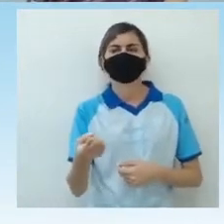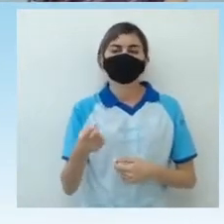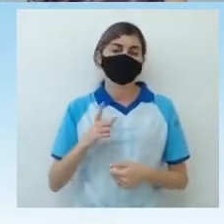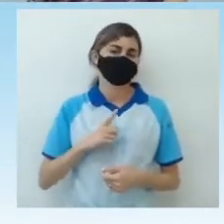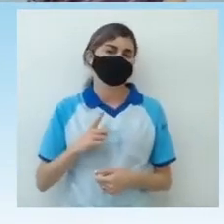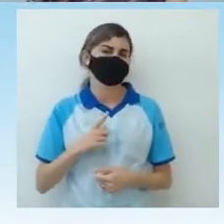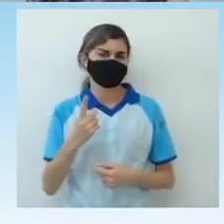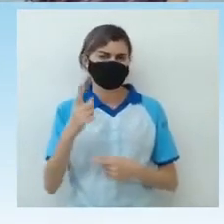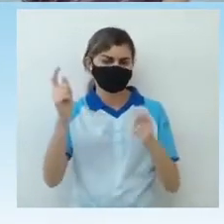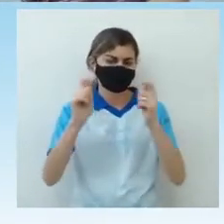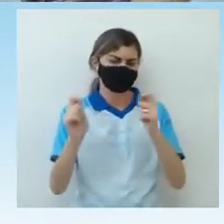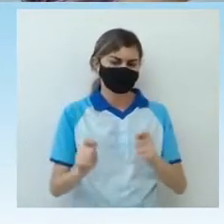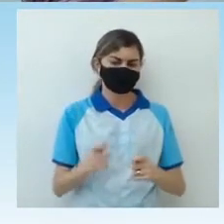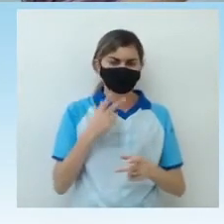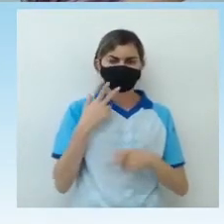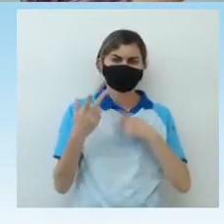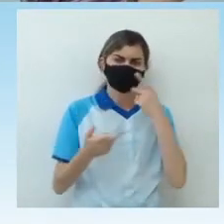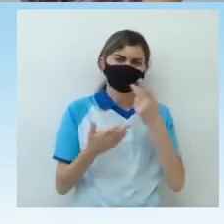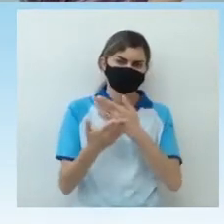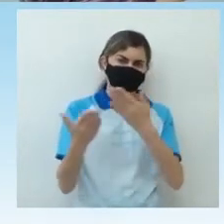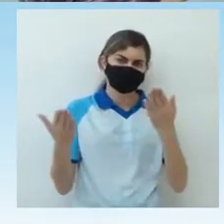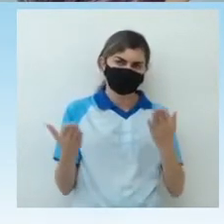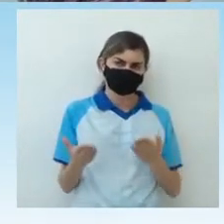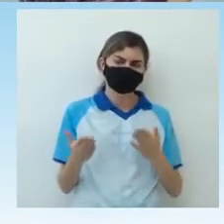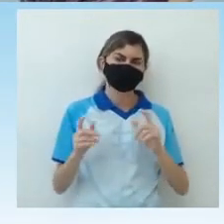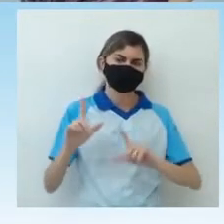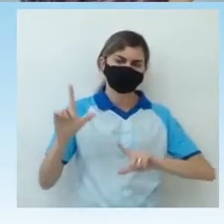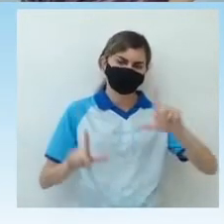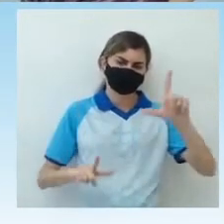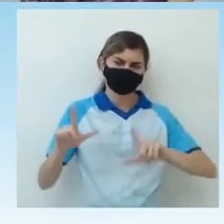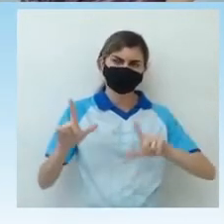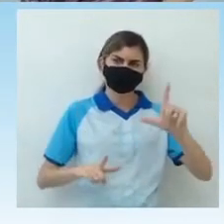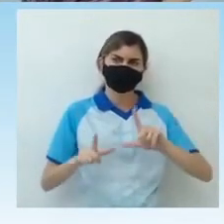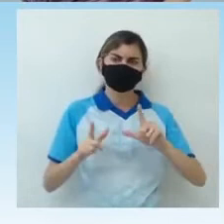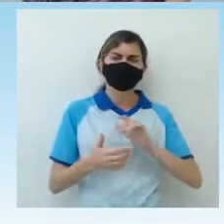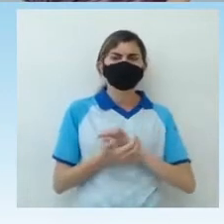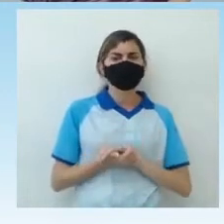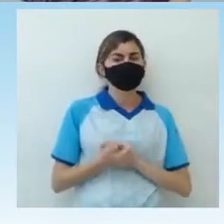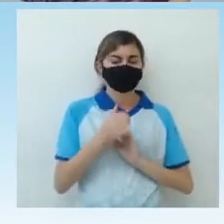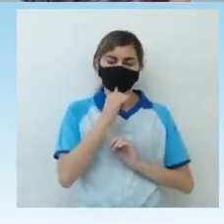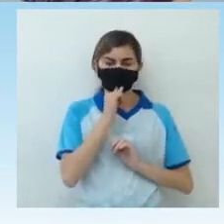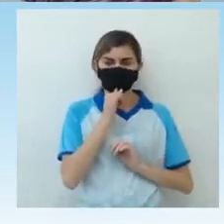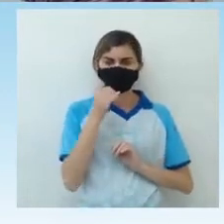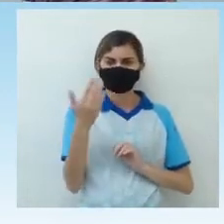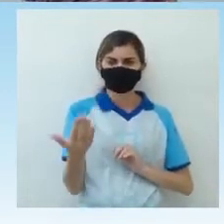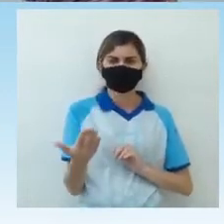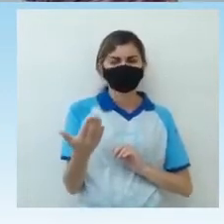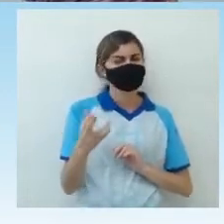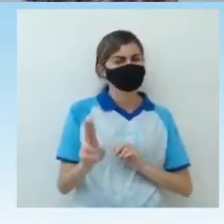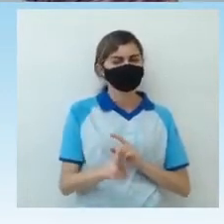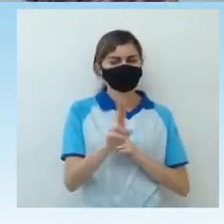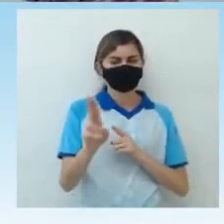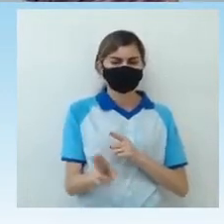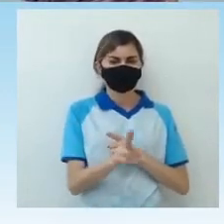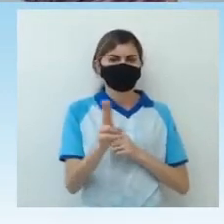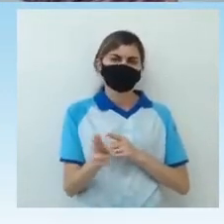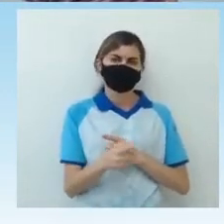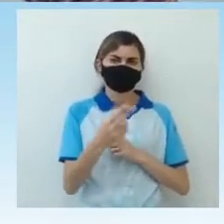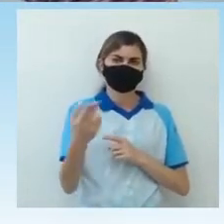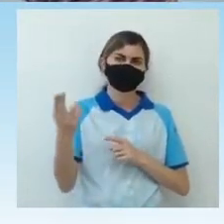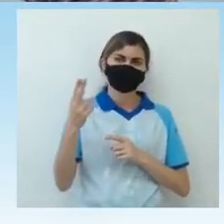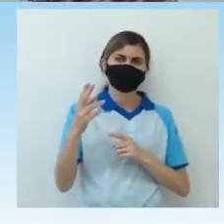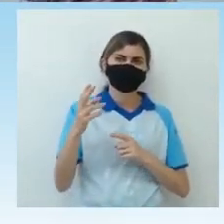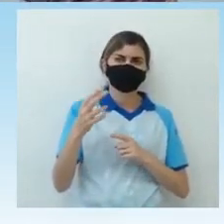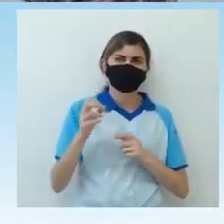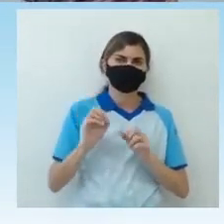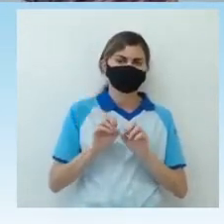Tem uma artista que está falando aí no slide, bem direitinho, Nan Peng, por exemplo, ela utiliza ímãs para desviar